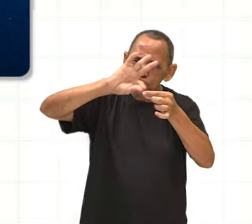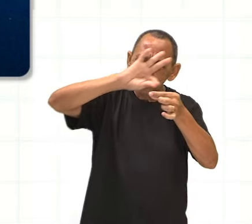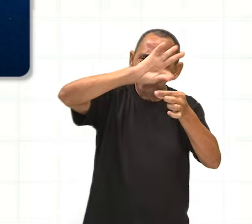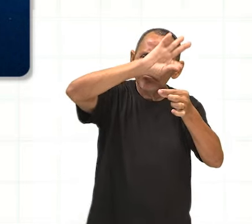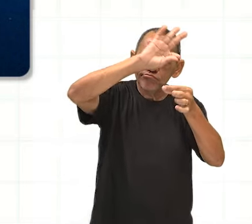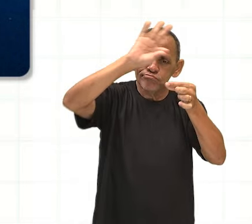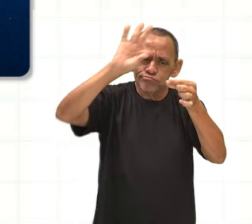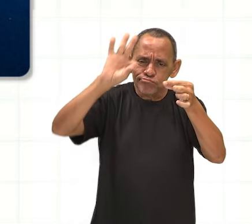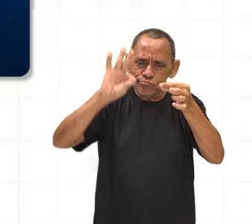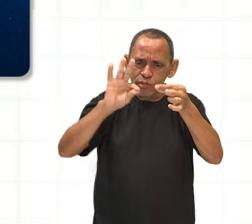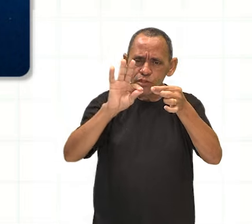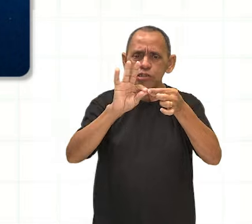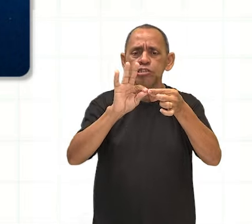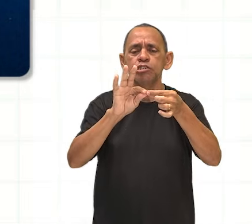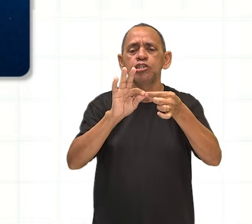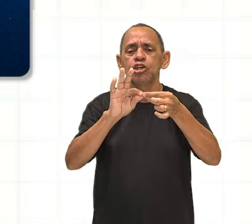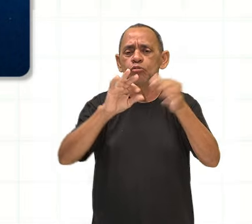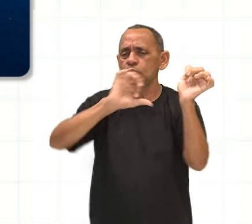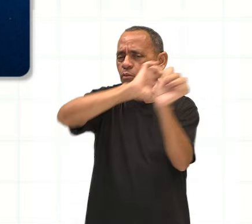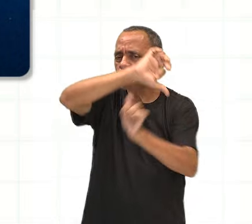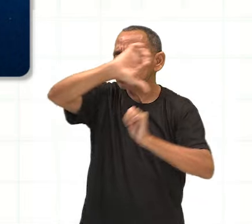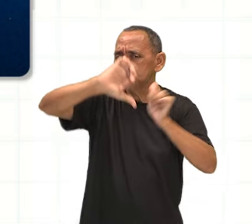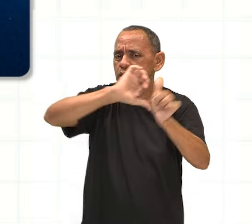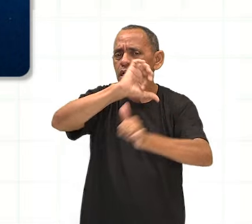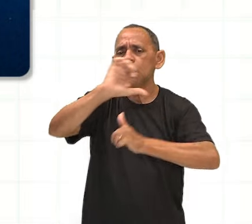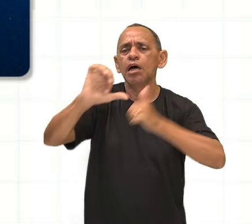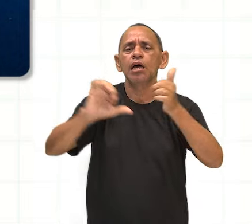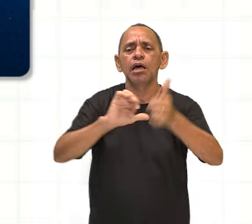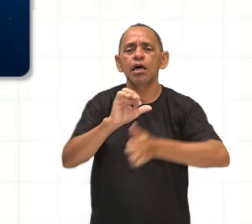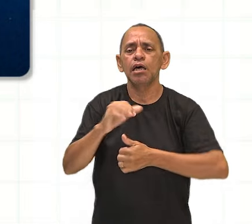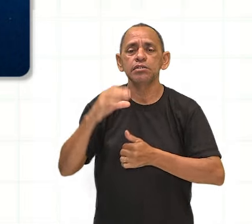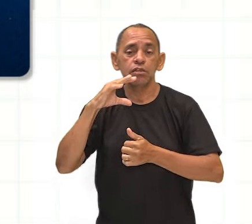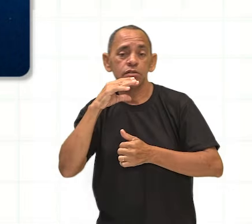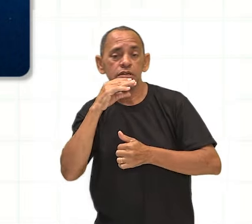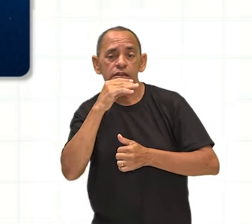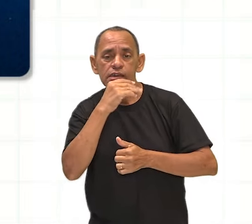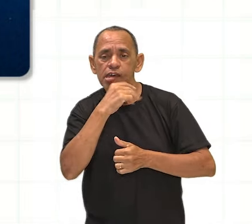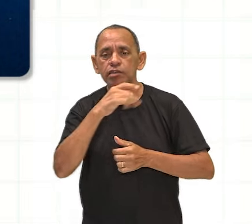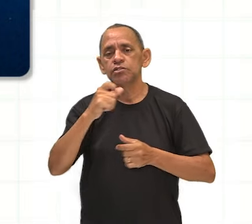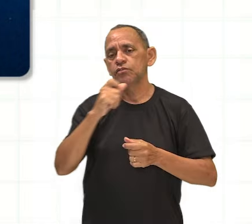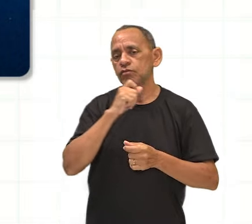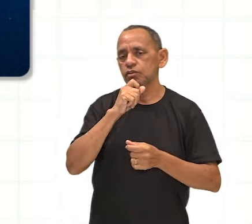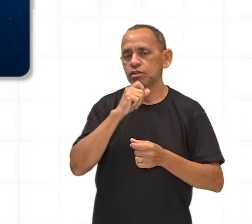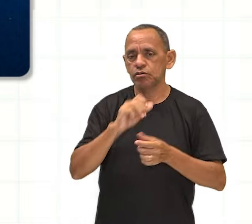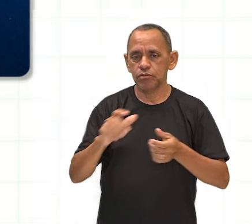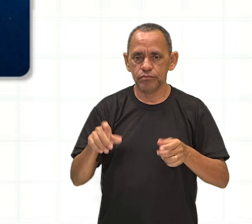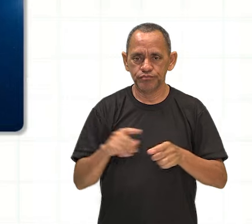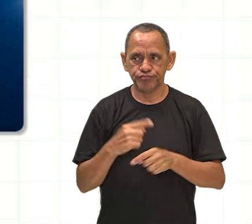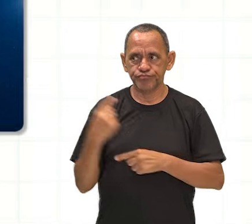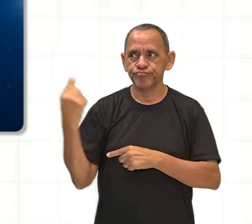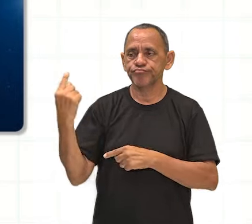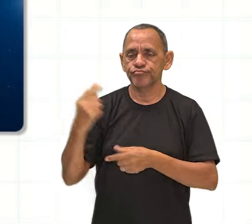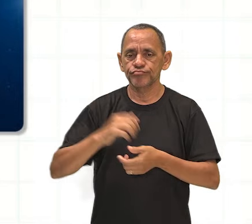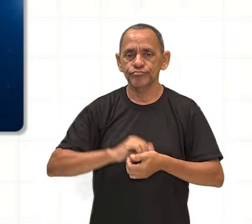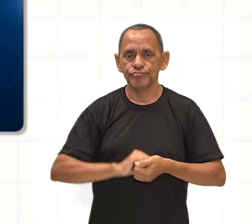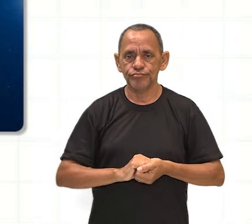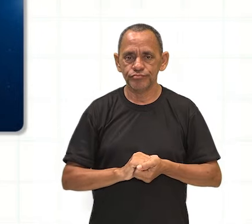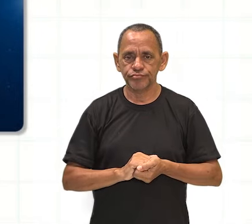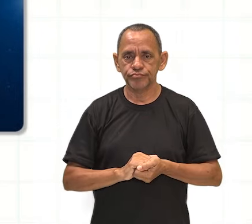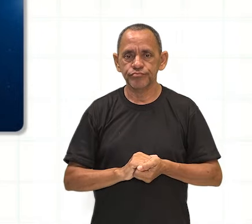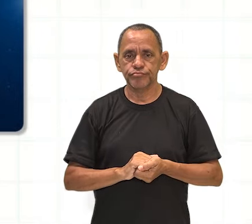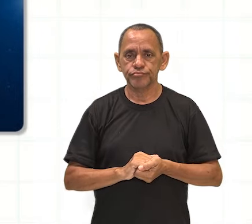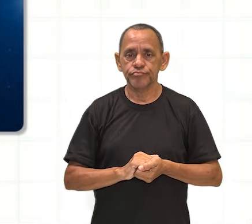de ar quente e ar frio, né? Então, prosseguindo aí na imagem, né? A gente tem aí, ó, temos